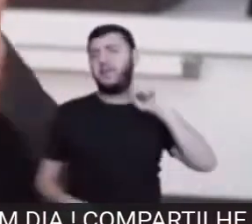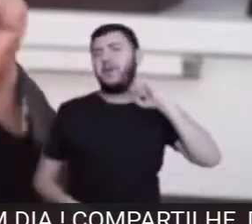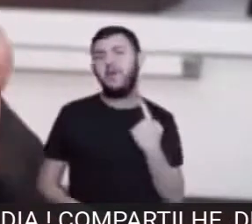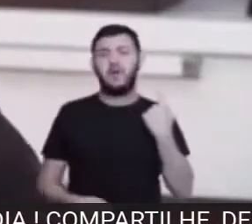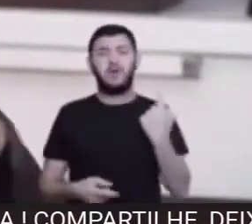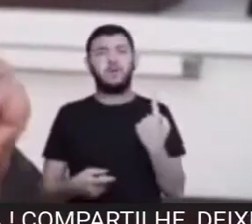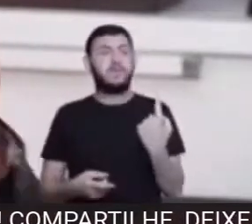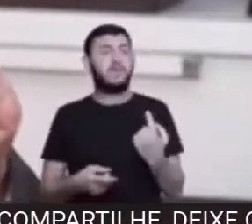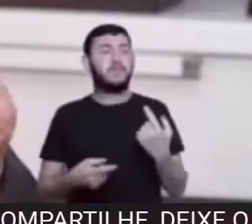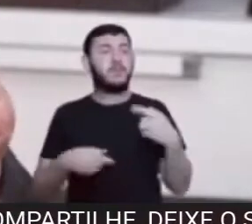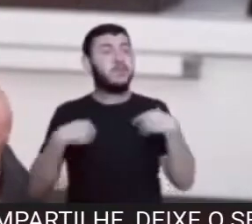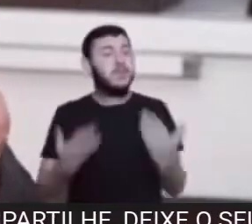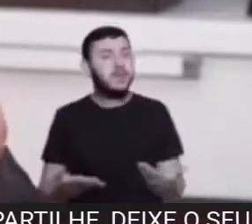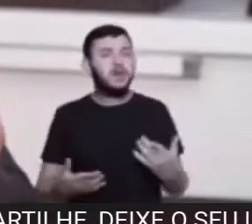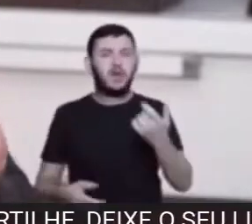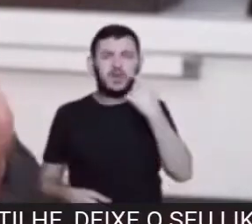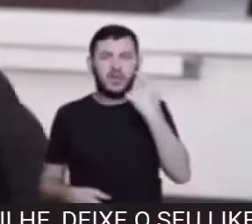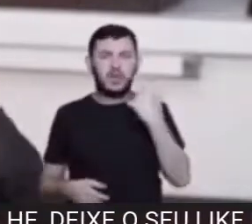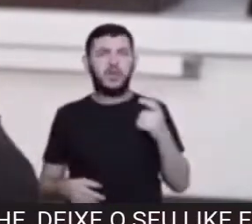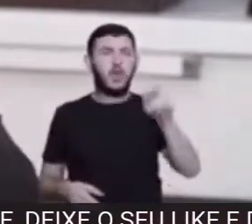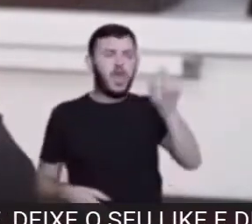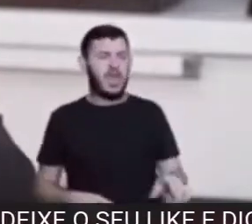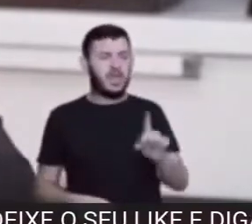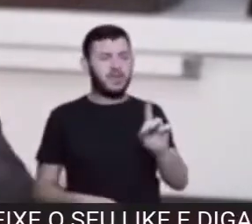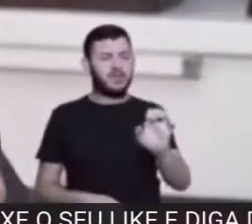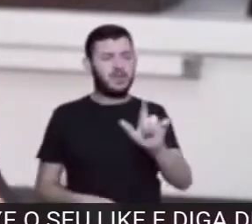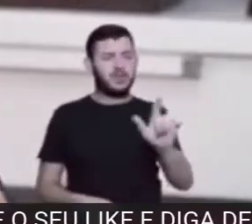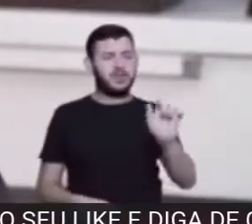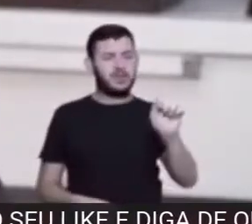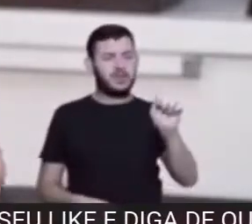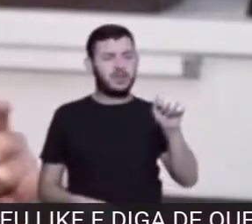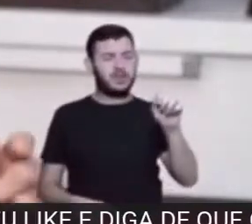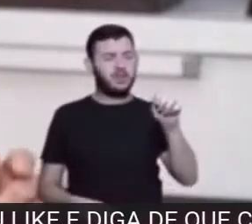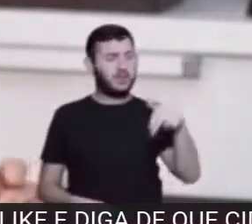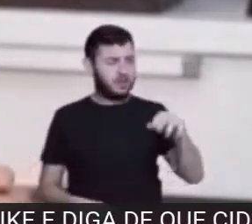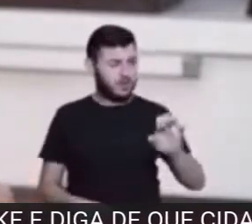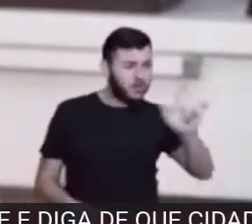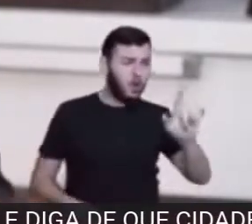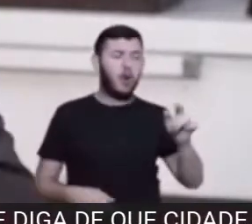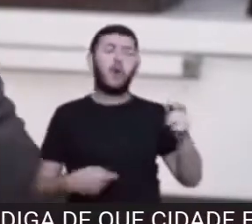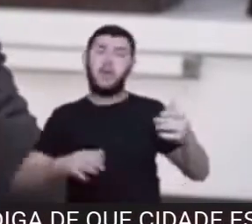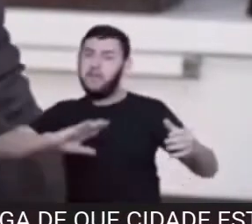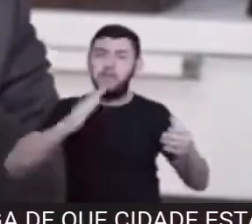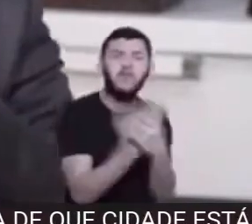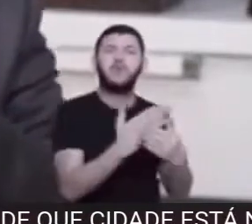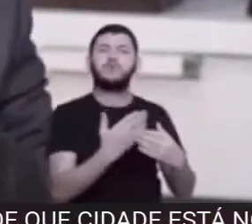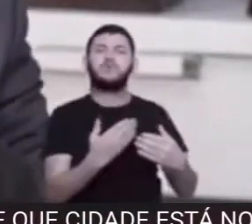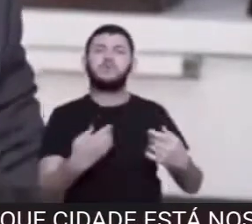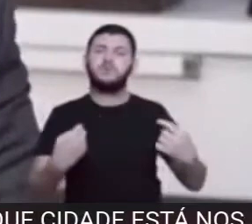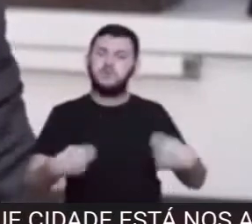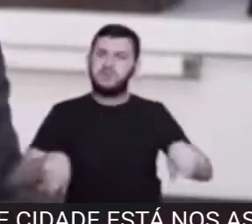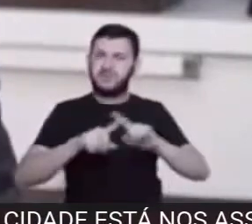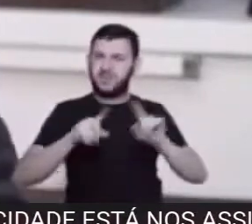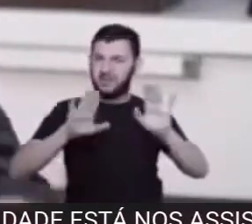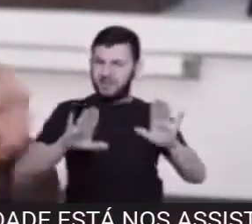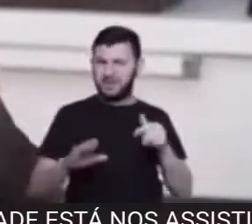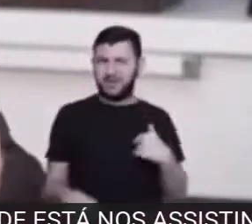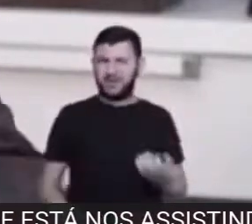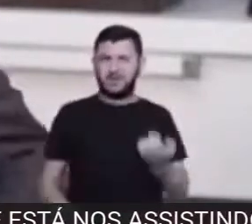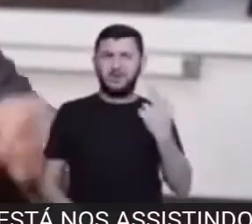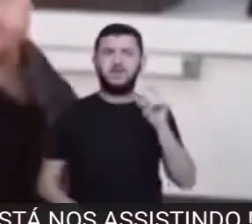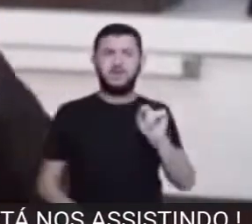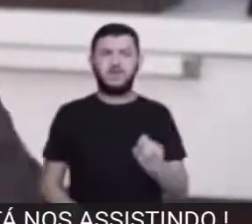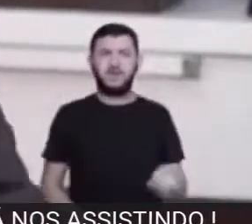que o Dallaiol merece um processo, se bem que ele merece. Mas não espere que eu vá ficar brigando, não. O Ministério Público, que é